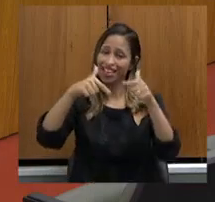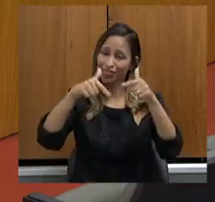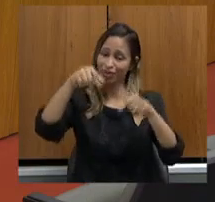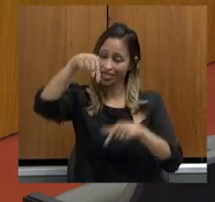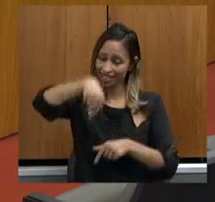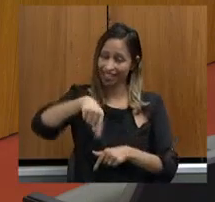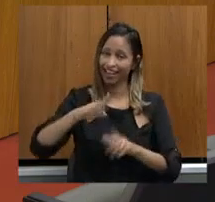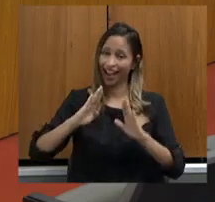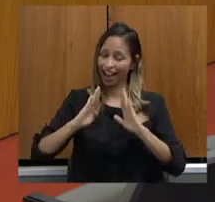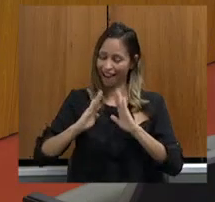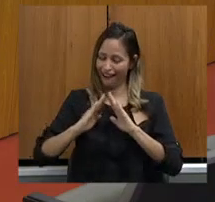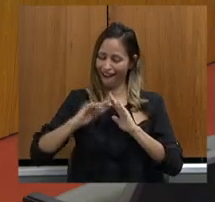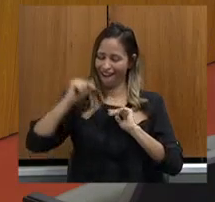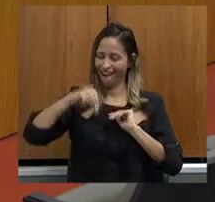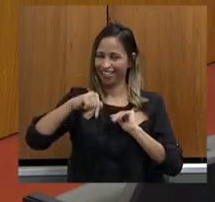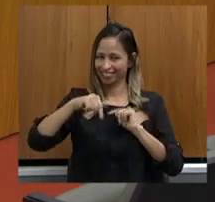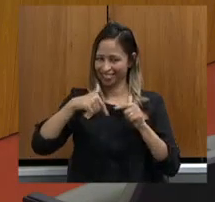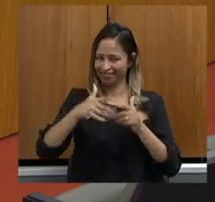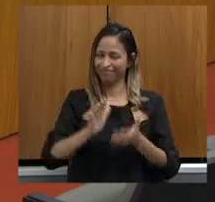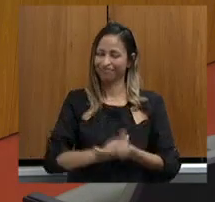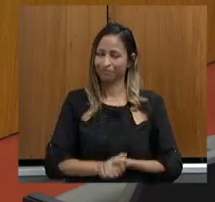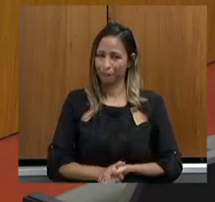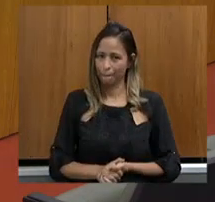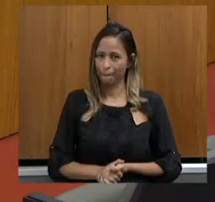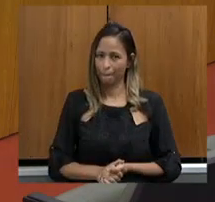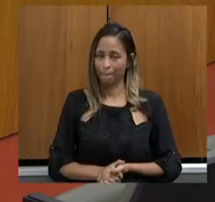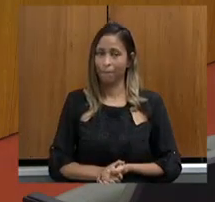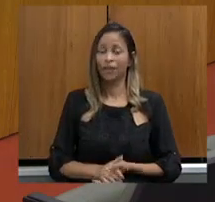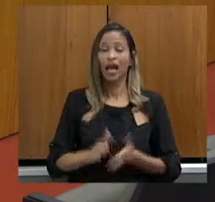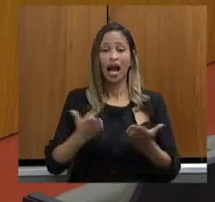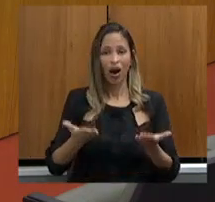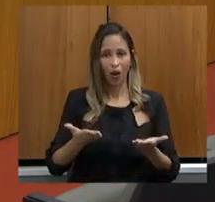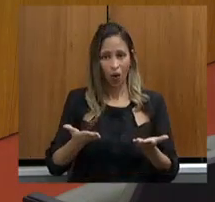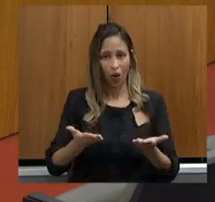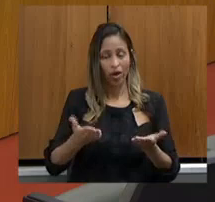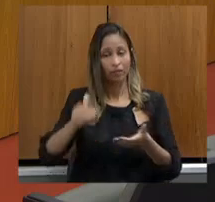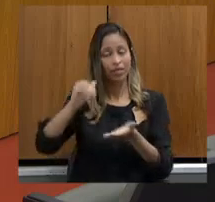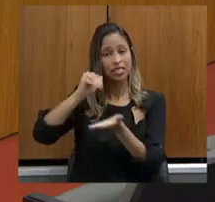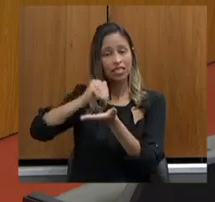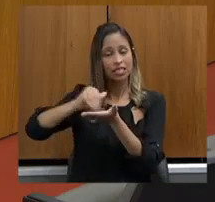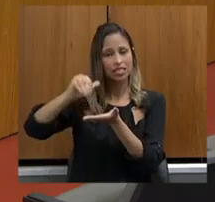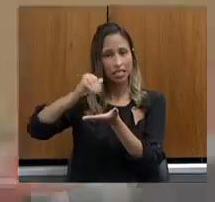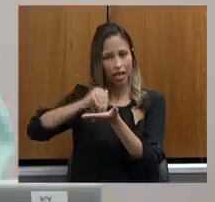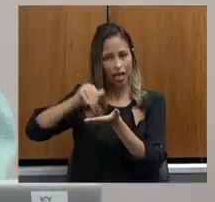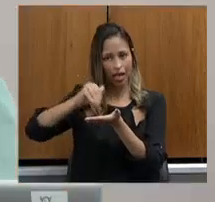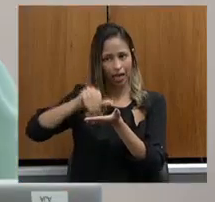da casa também né Nós vamos passar agora para o secretário